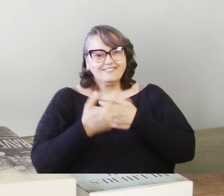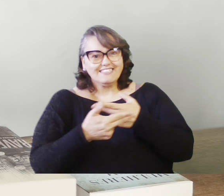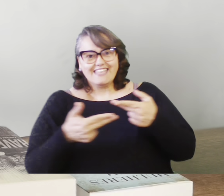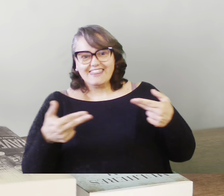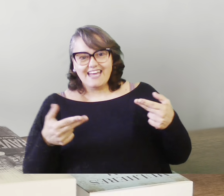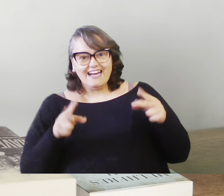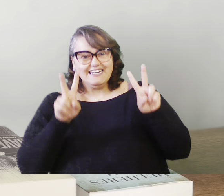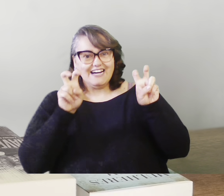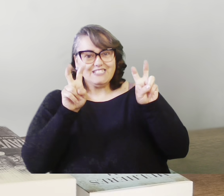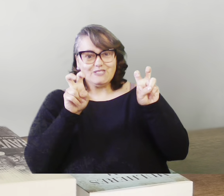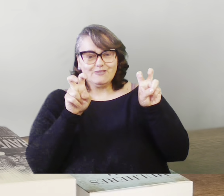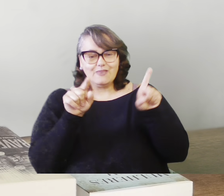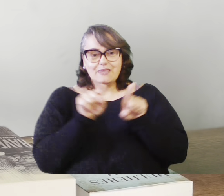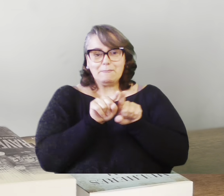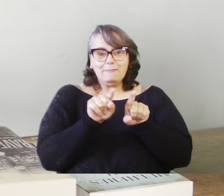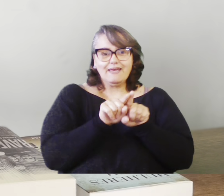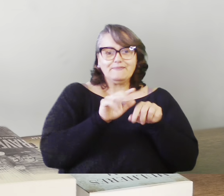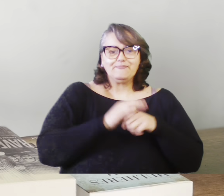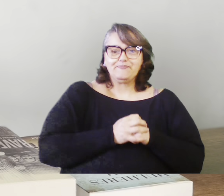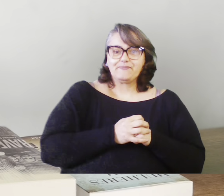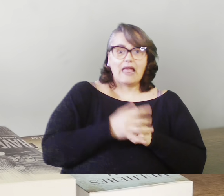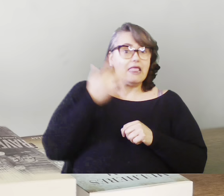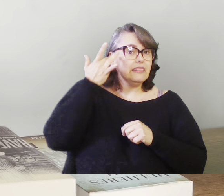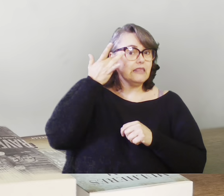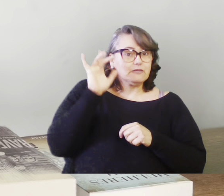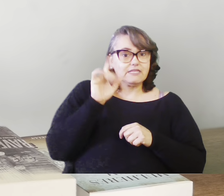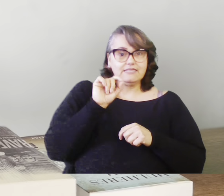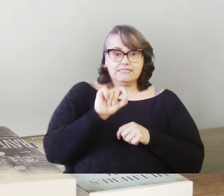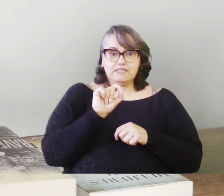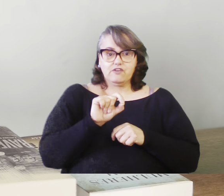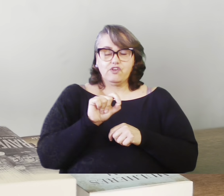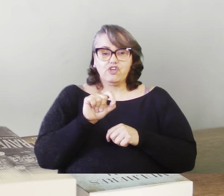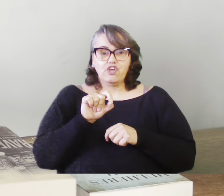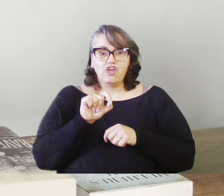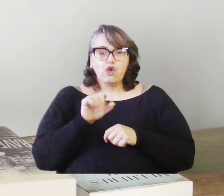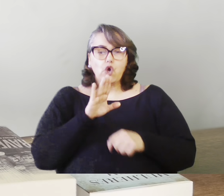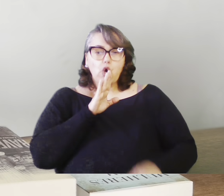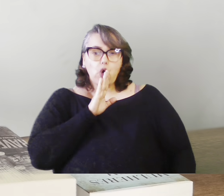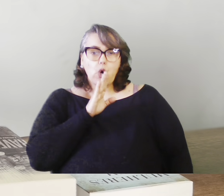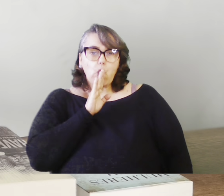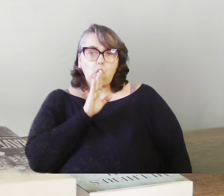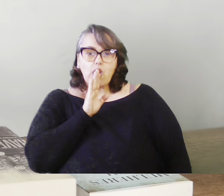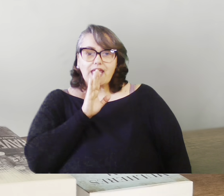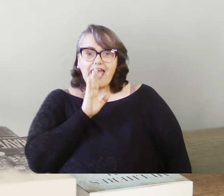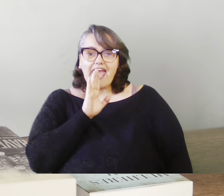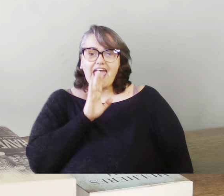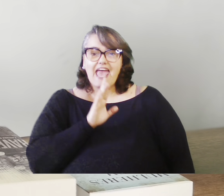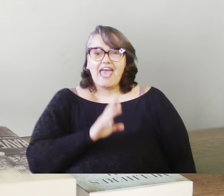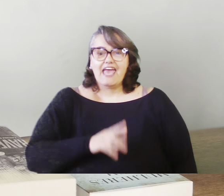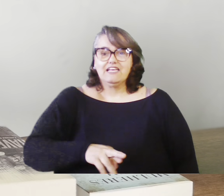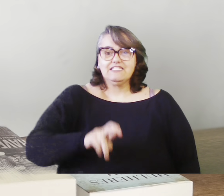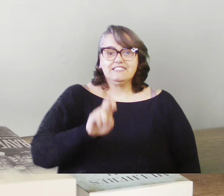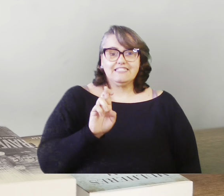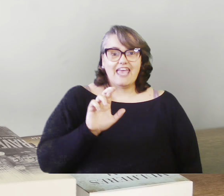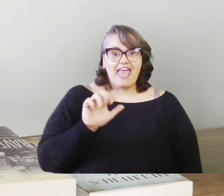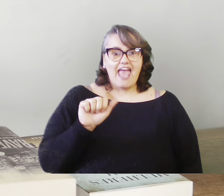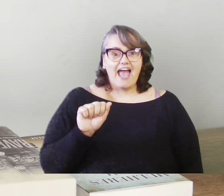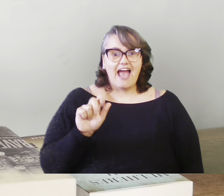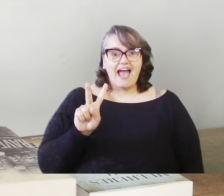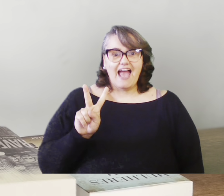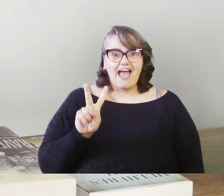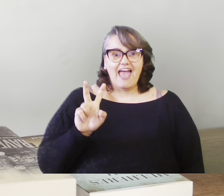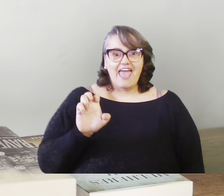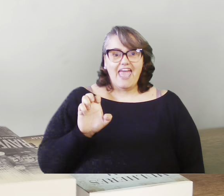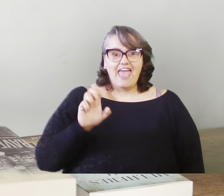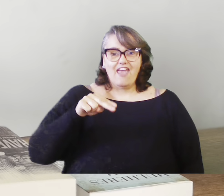procurar algumas outras coisas a respeito desse assunto. Eu não sei se você já ouviu falar do campo